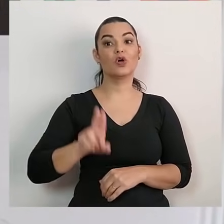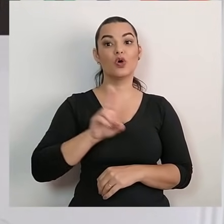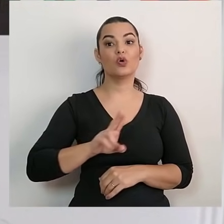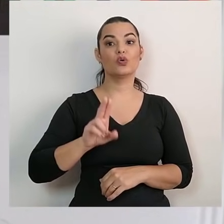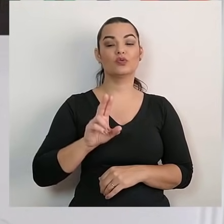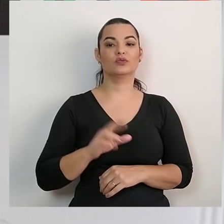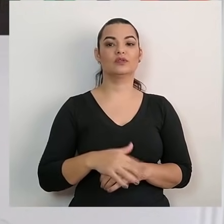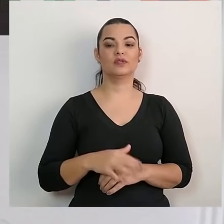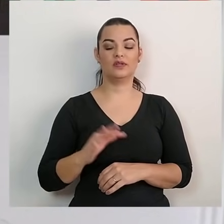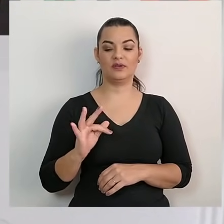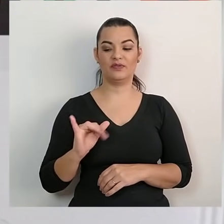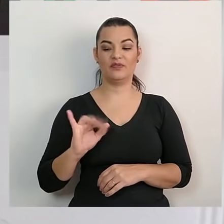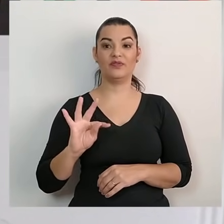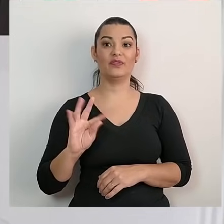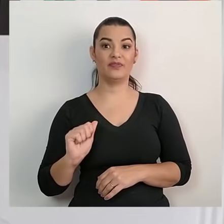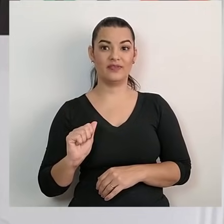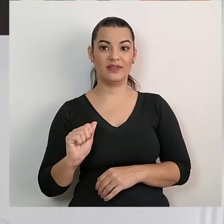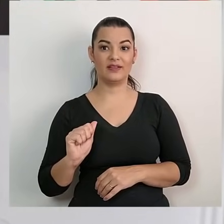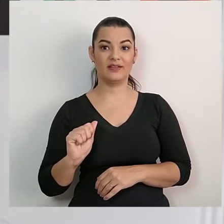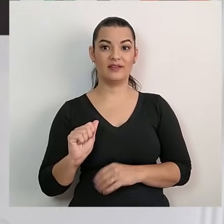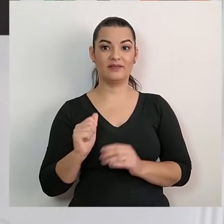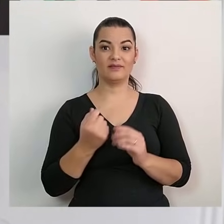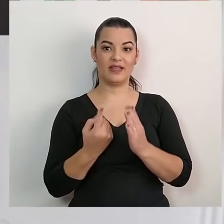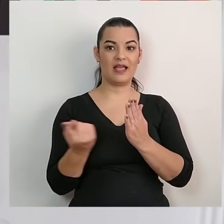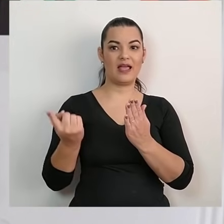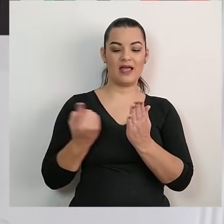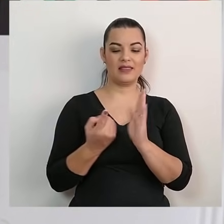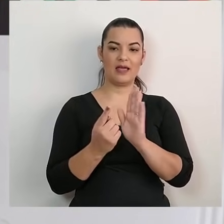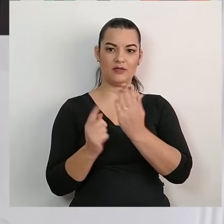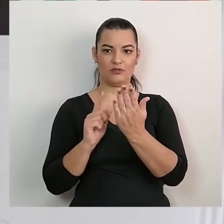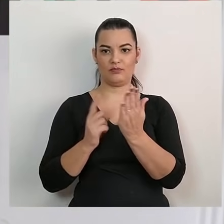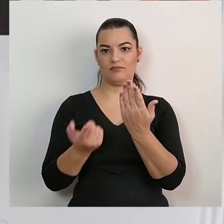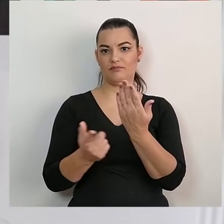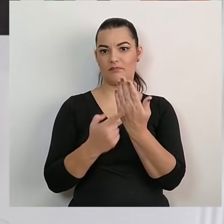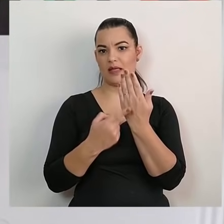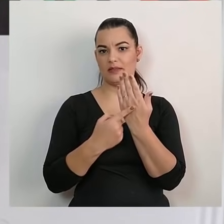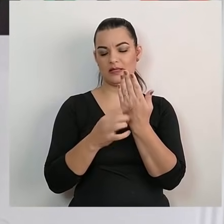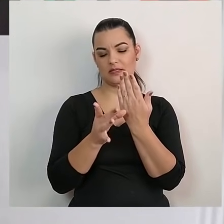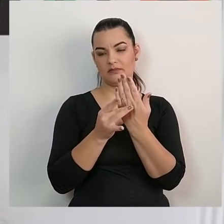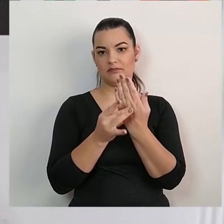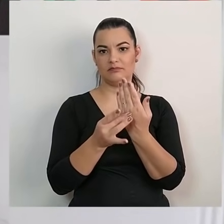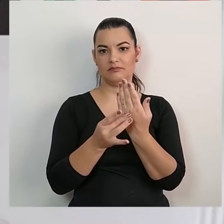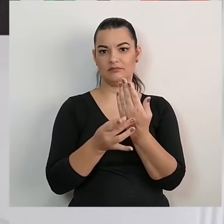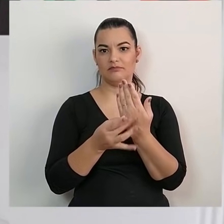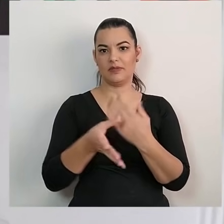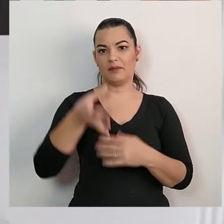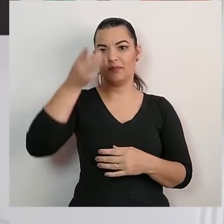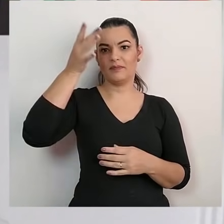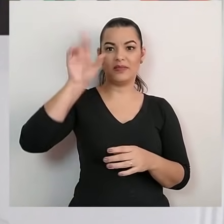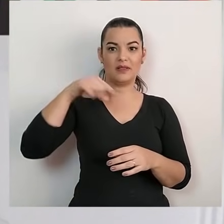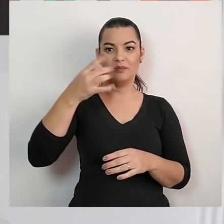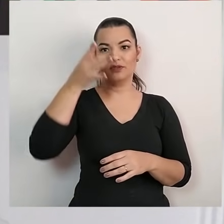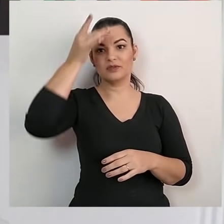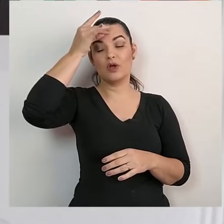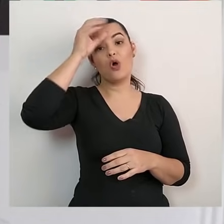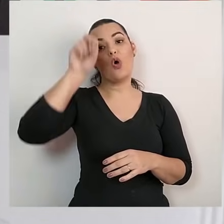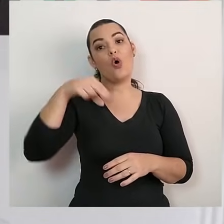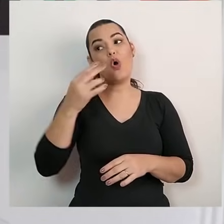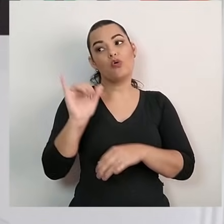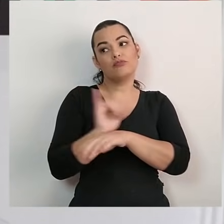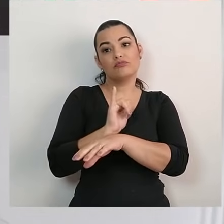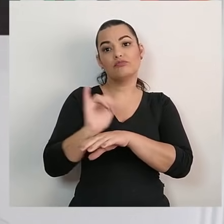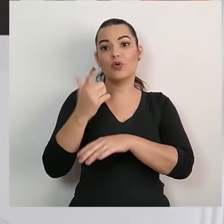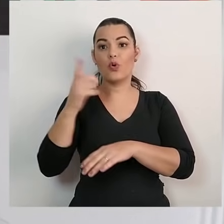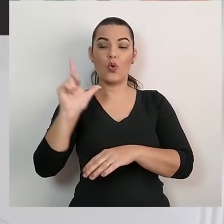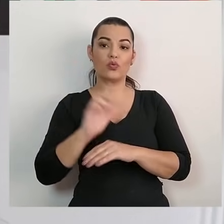fita atrás, como a Pro fez, ou você pode criar uma outra estratégia aí da carta ficar